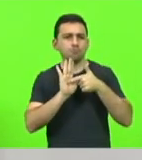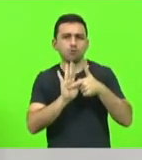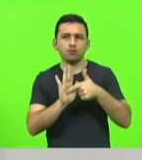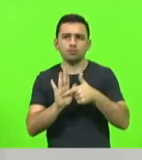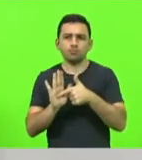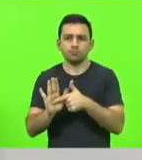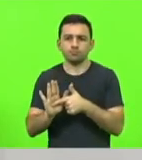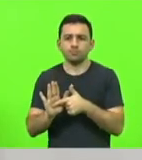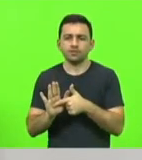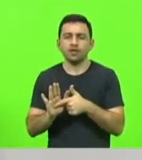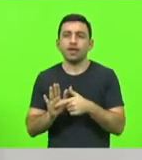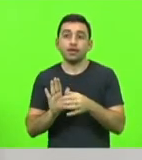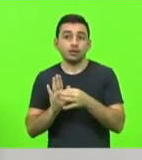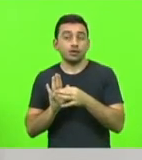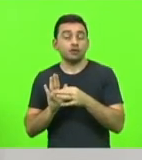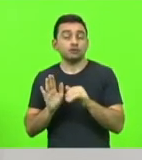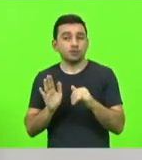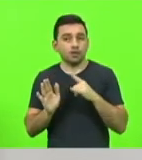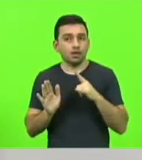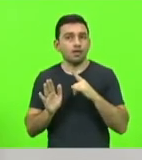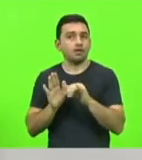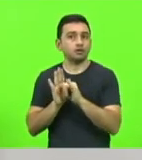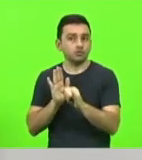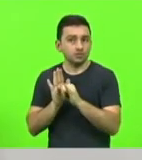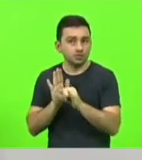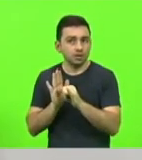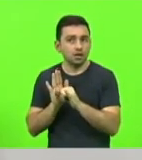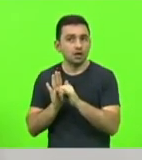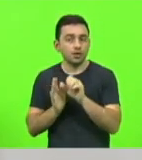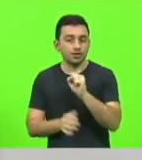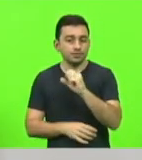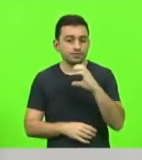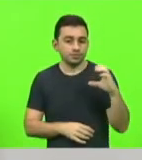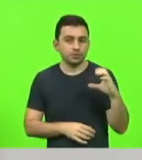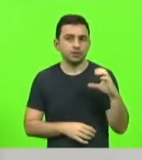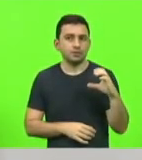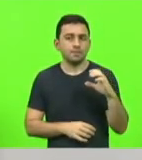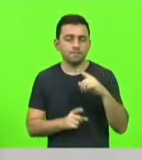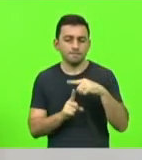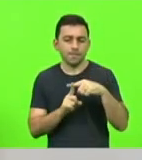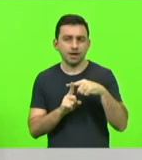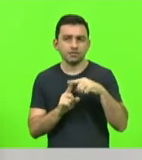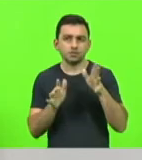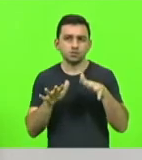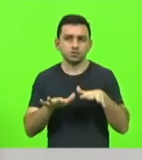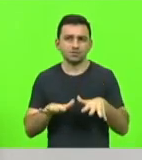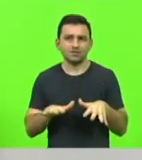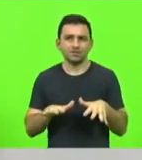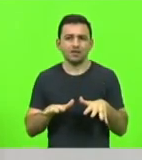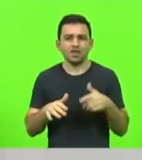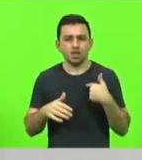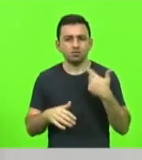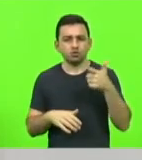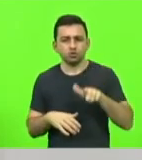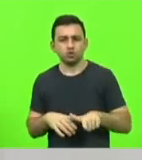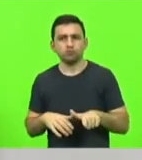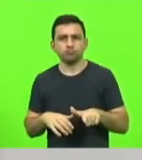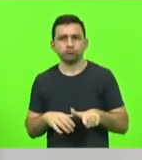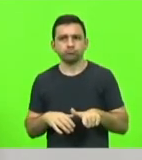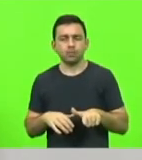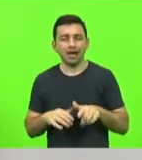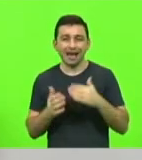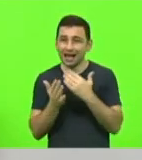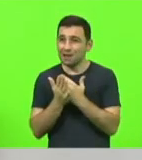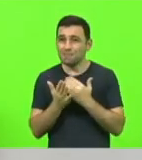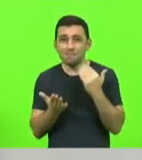através de editais do programa SC Mais Inclusiva. Repito aqui, o maior pacote